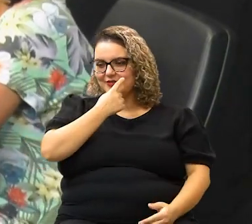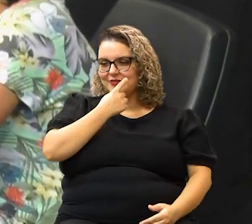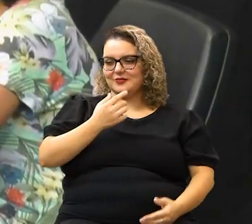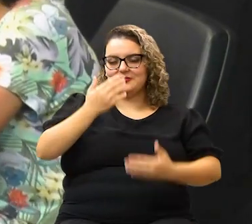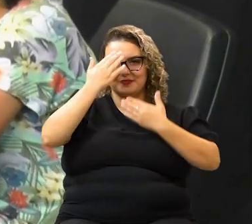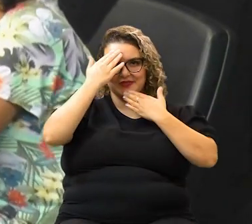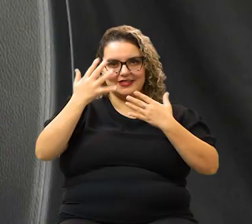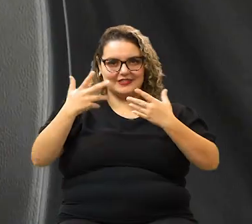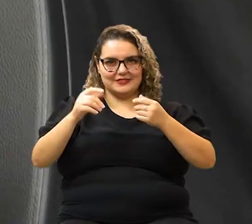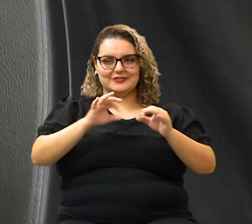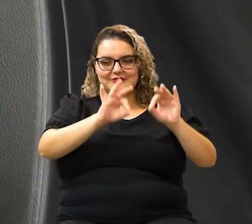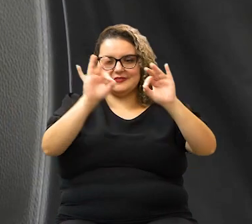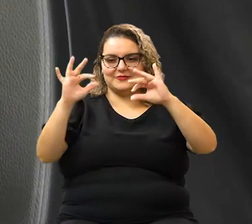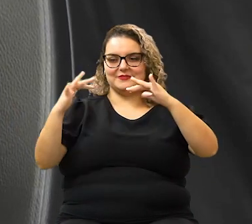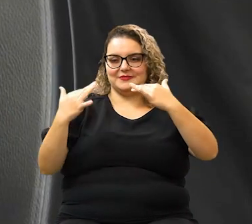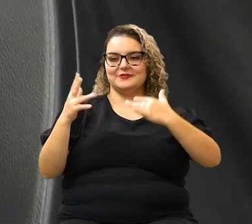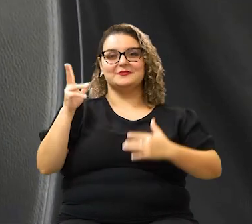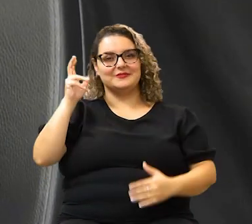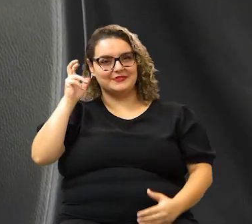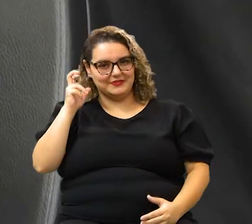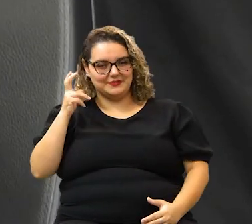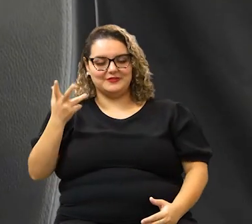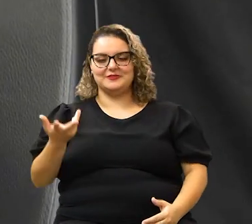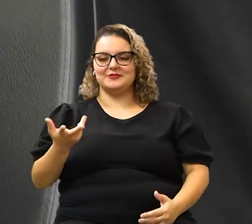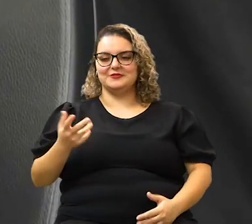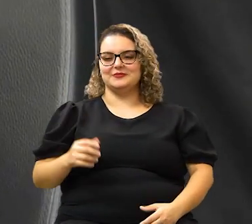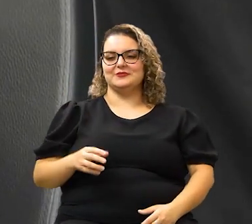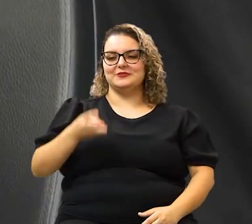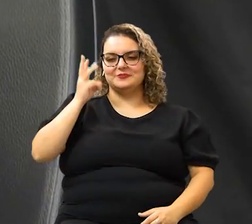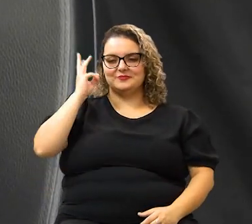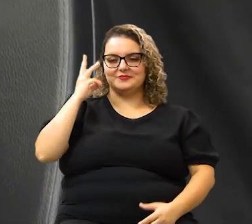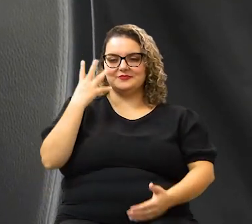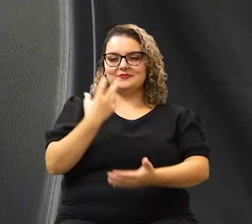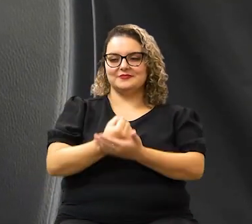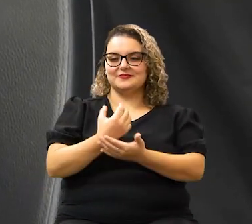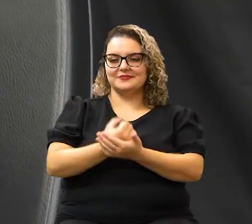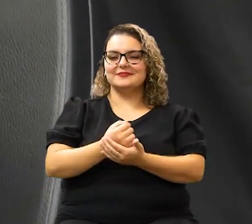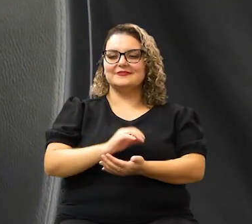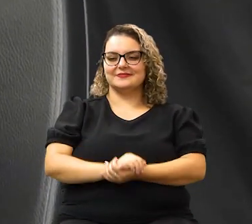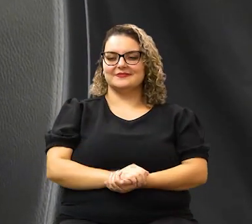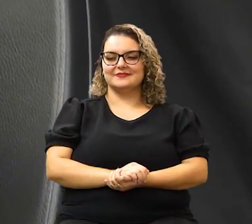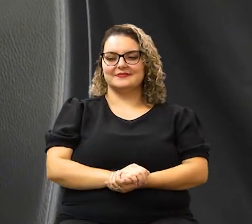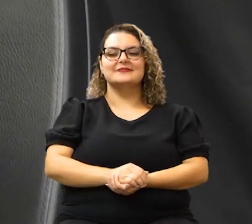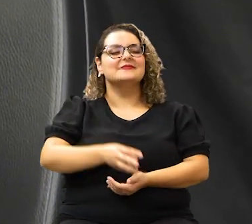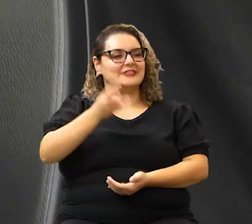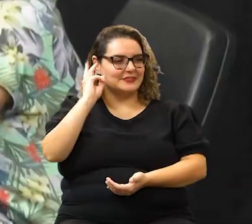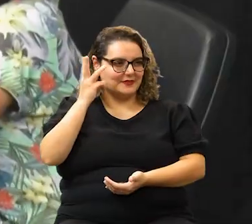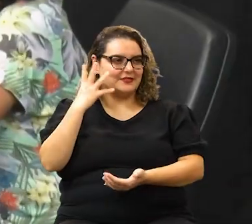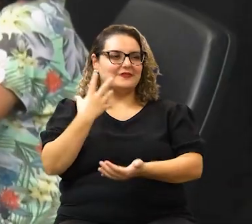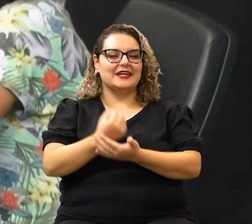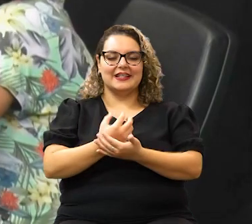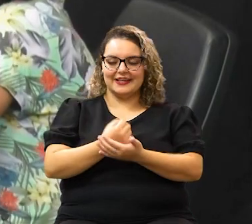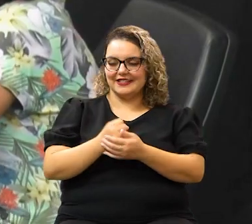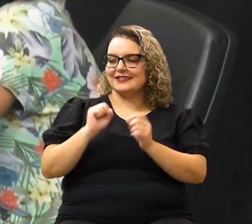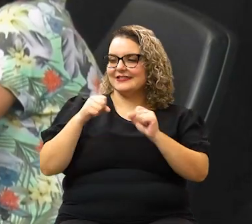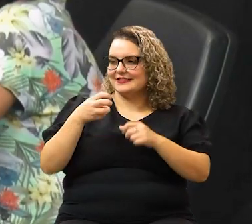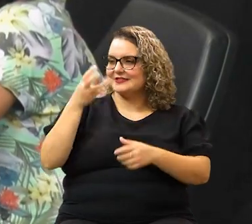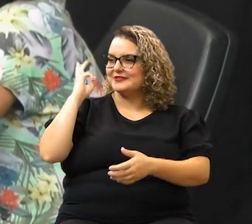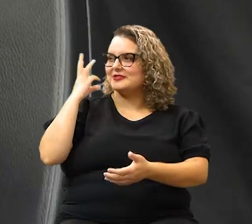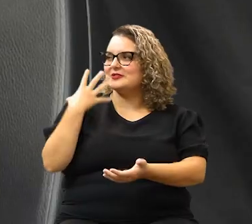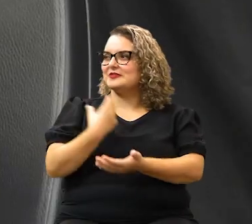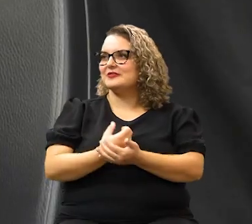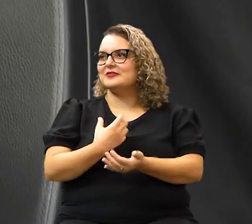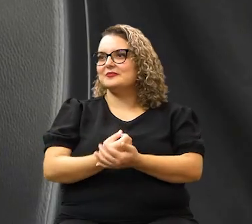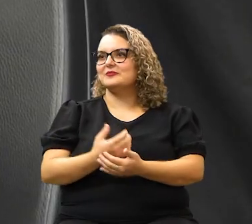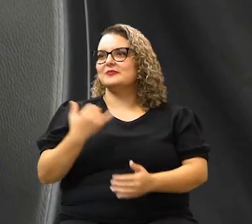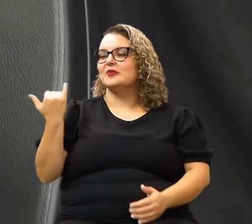Obrigada a todo mundo que está nos assistindo, que está nos ouvindo pelo podcast, né? Pelo Spotify. Pelo Spotify.